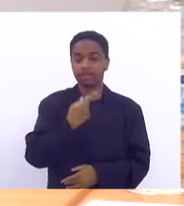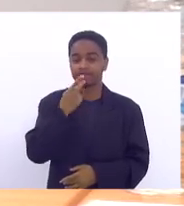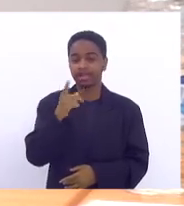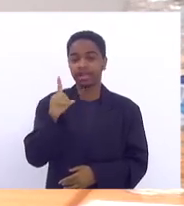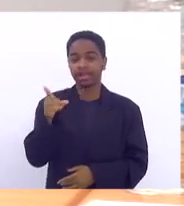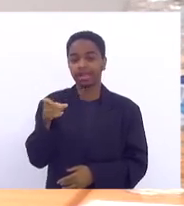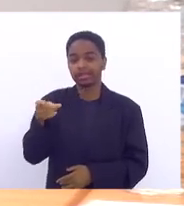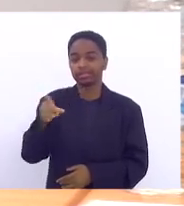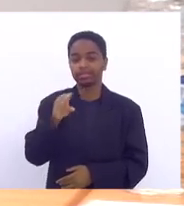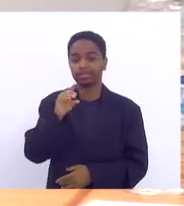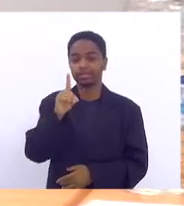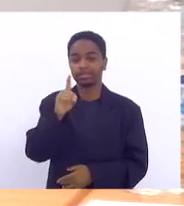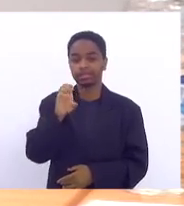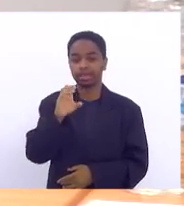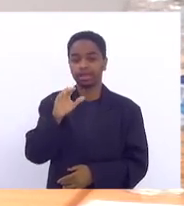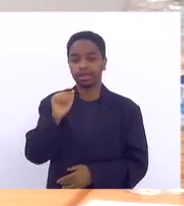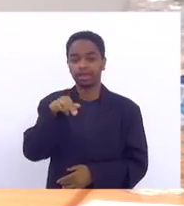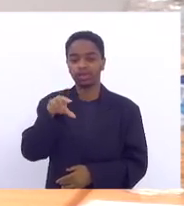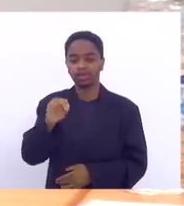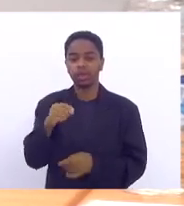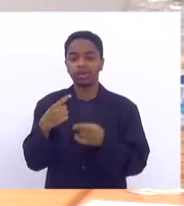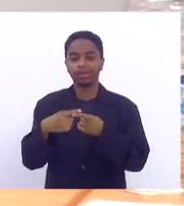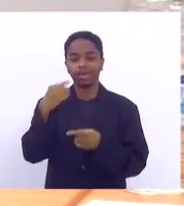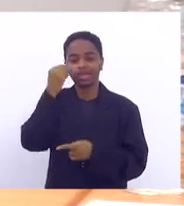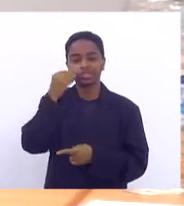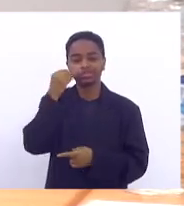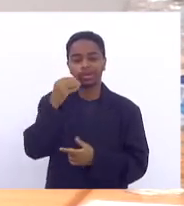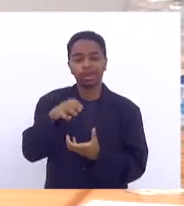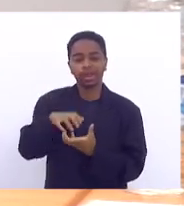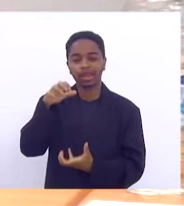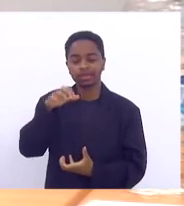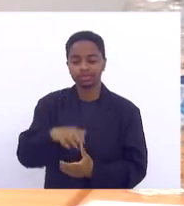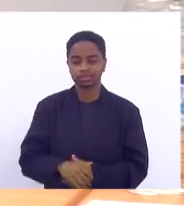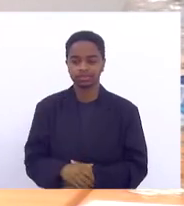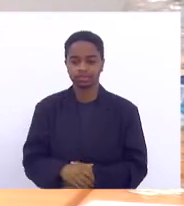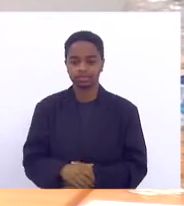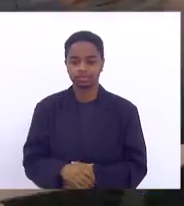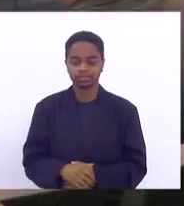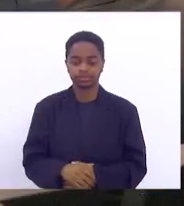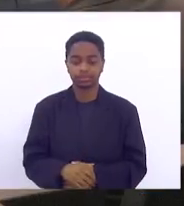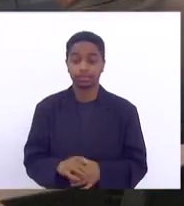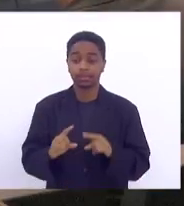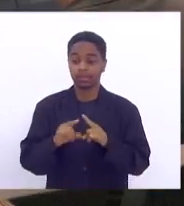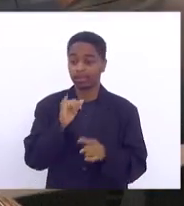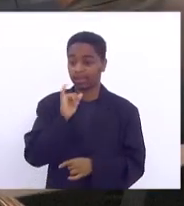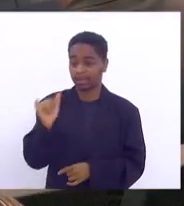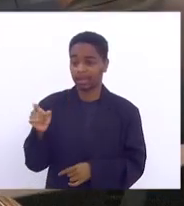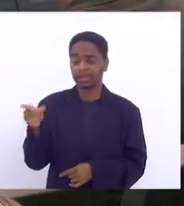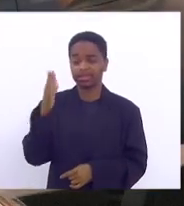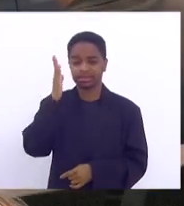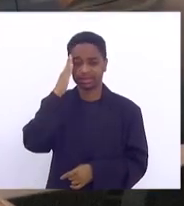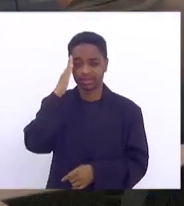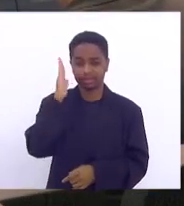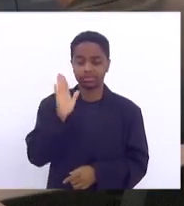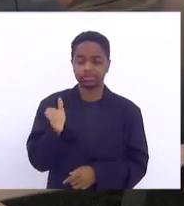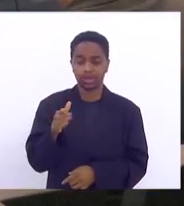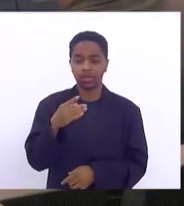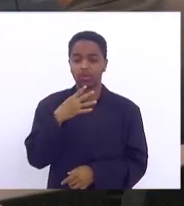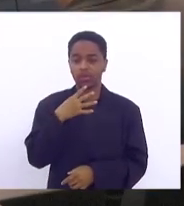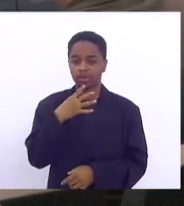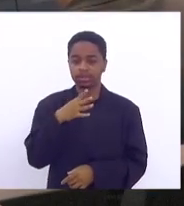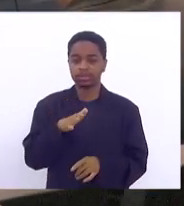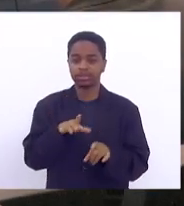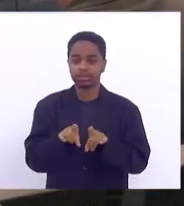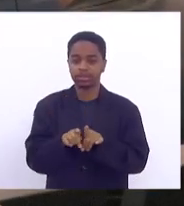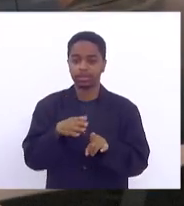porque eu sou mas dizer que que ele já sabe já conhece esse ponto de vista